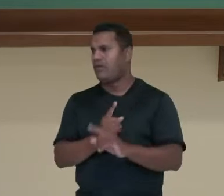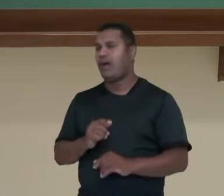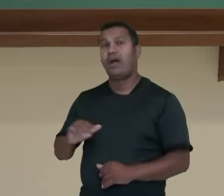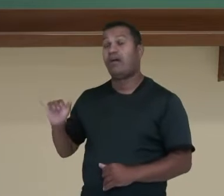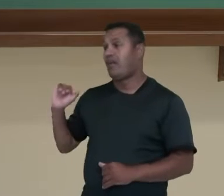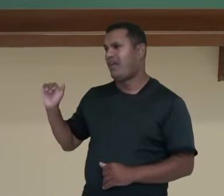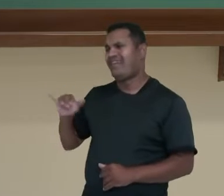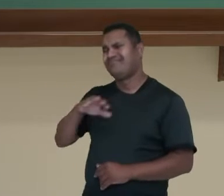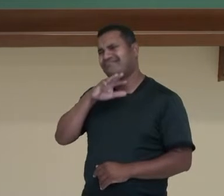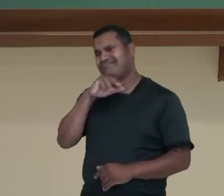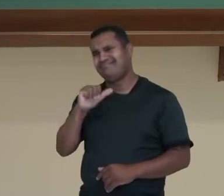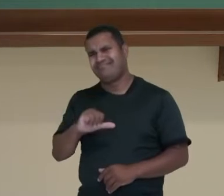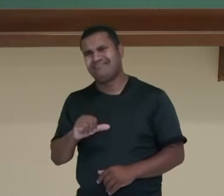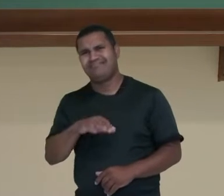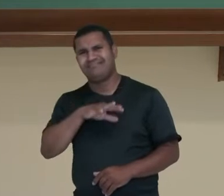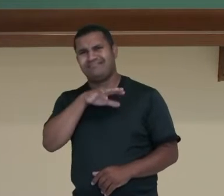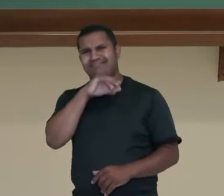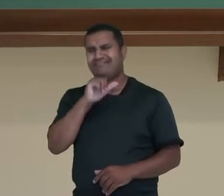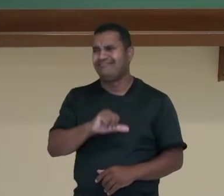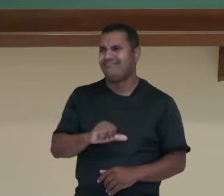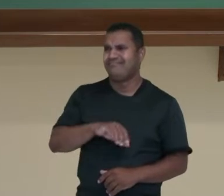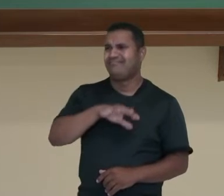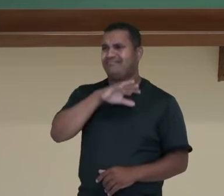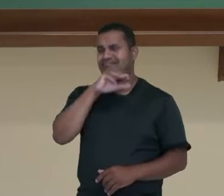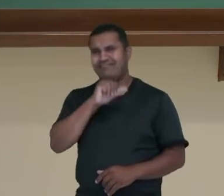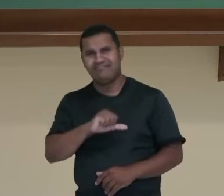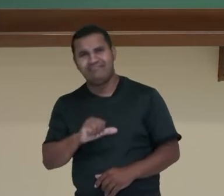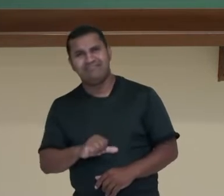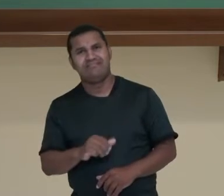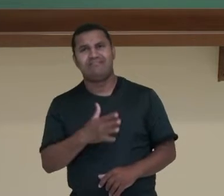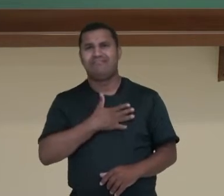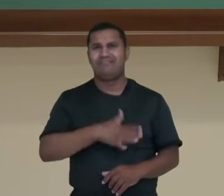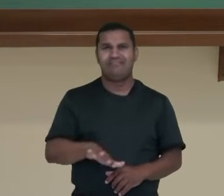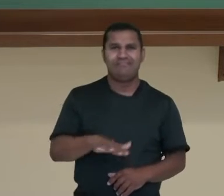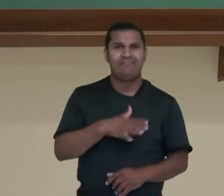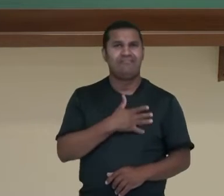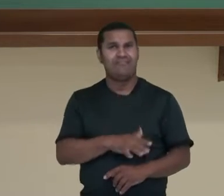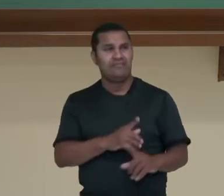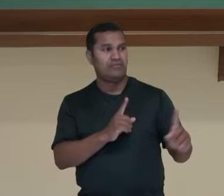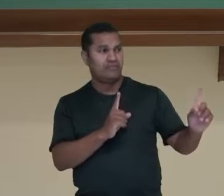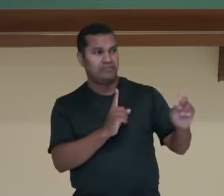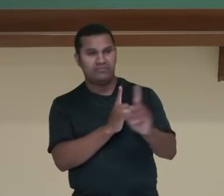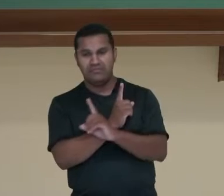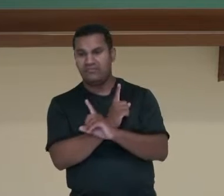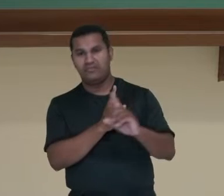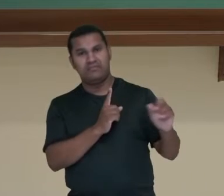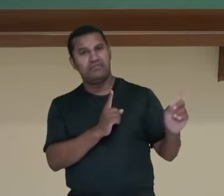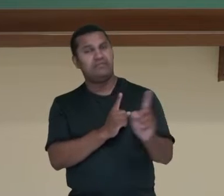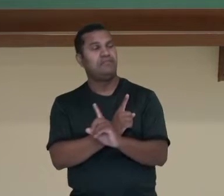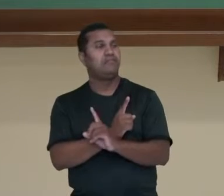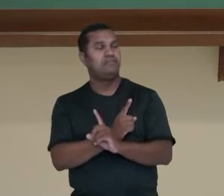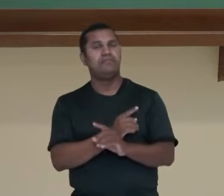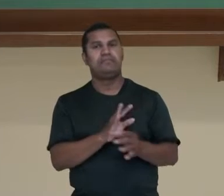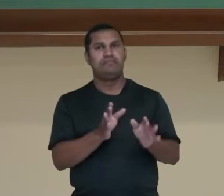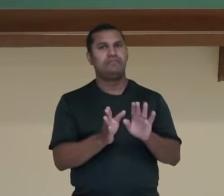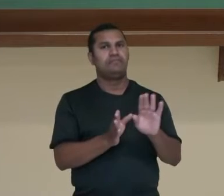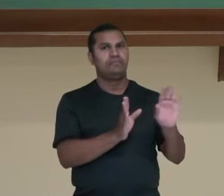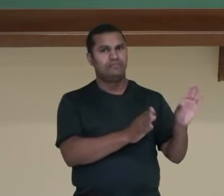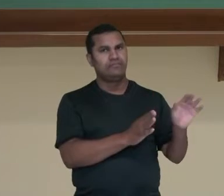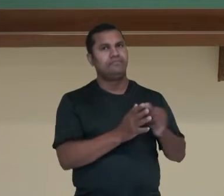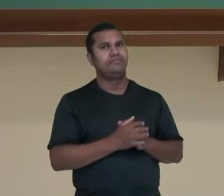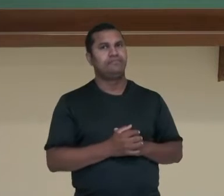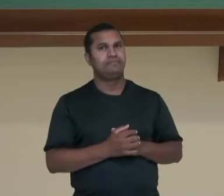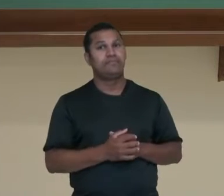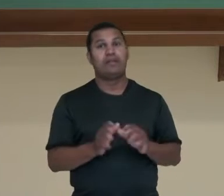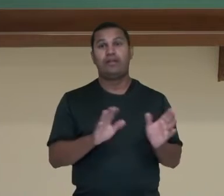outro lado, estavam pessoas que também fingiram sair do cinema e foram lá naquele grupo e